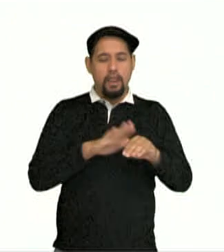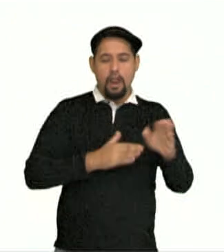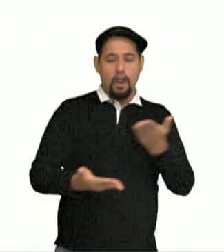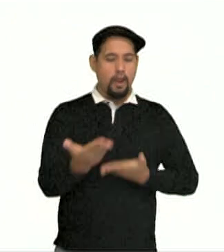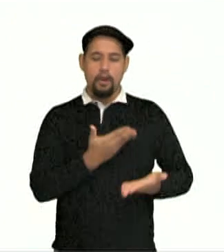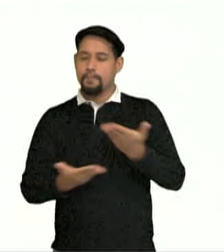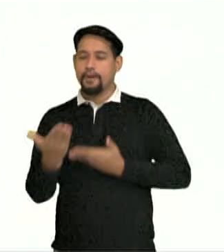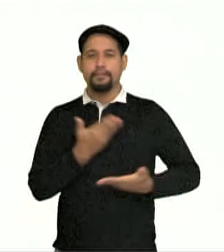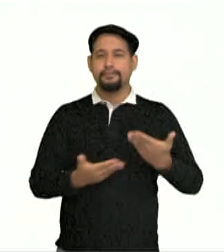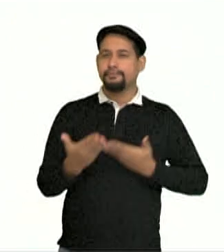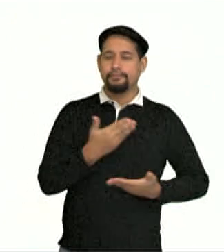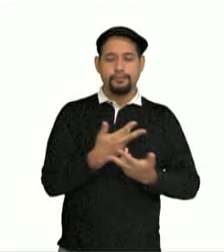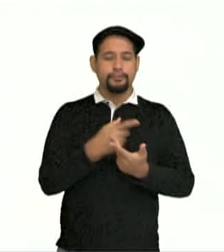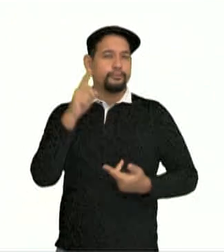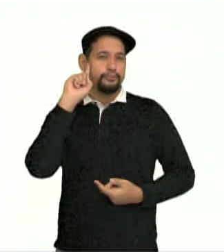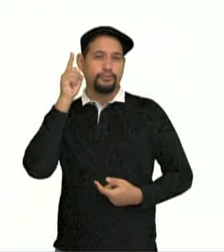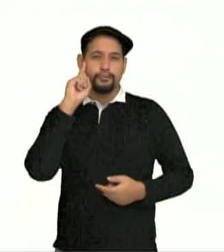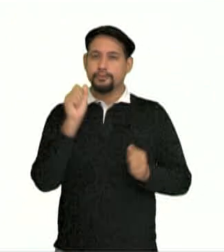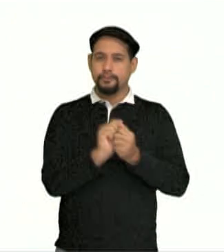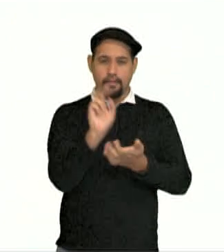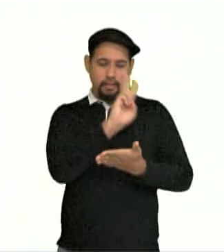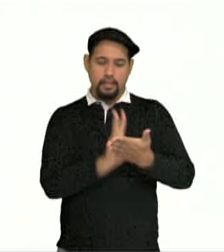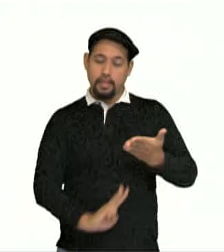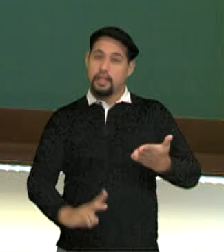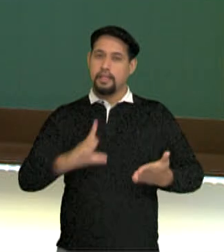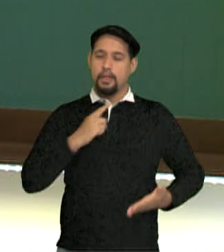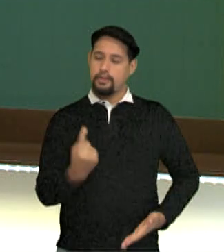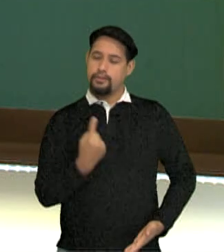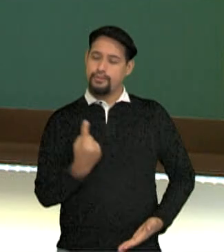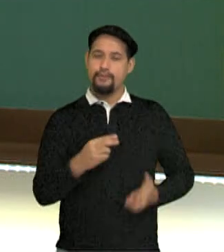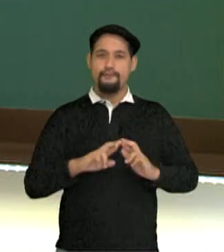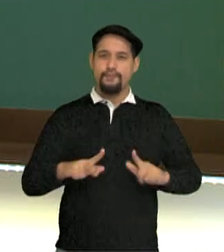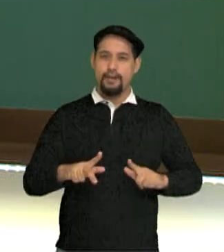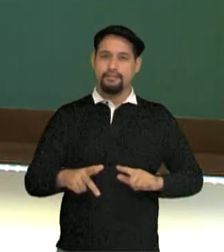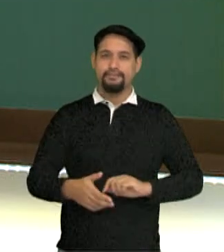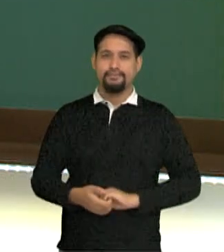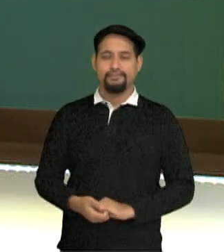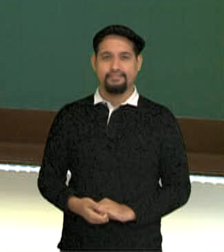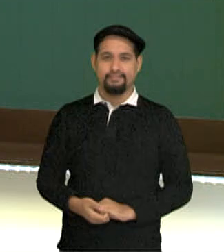cotidianos com seu leitor, dando singularidade a eles.